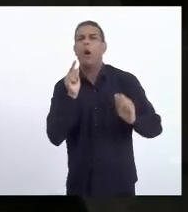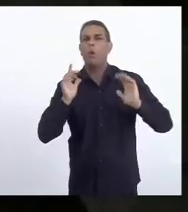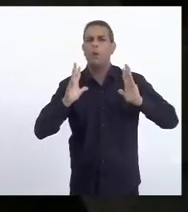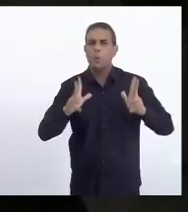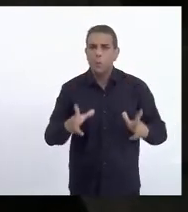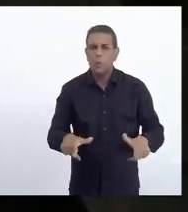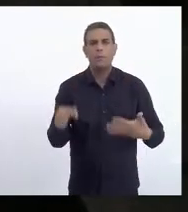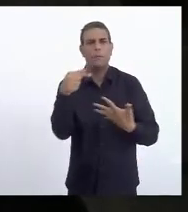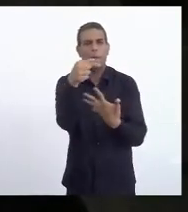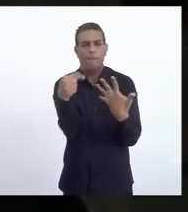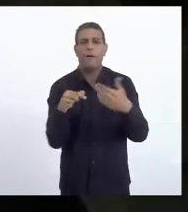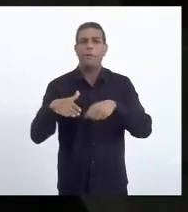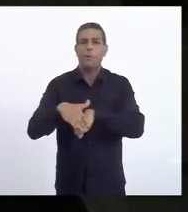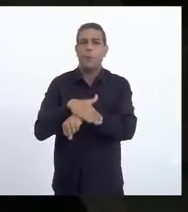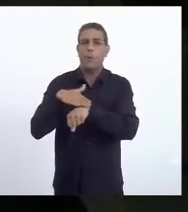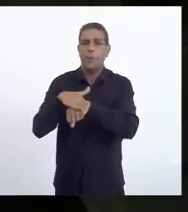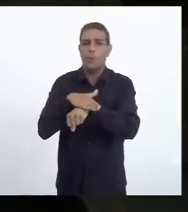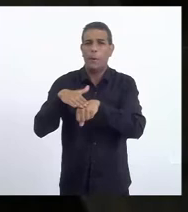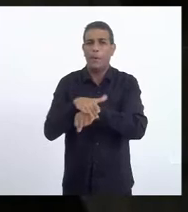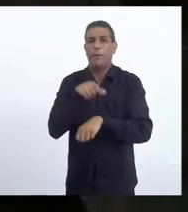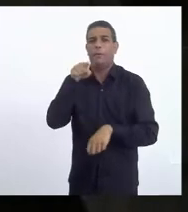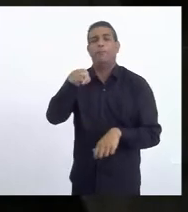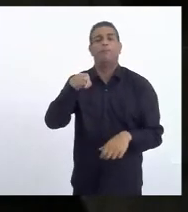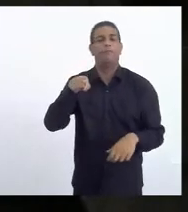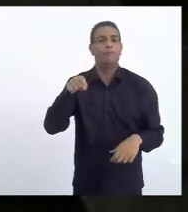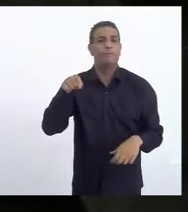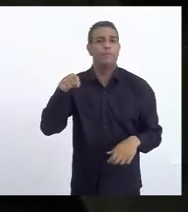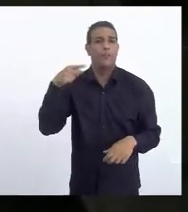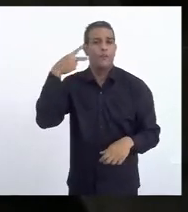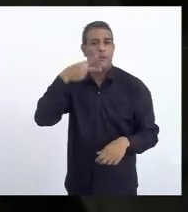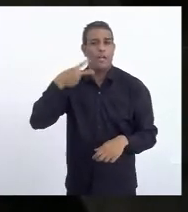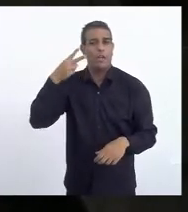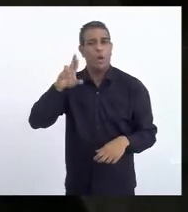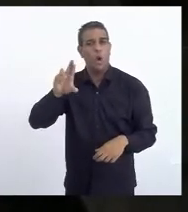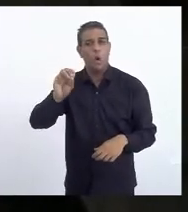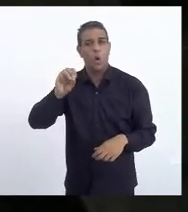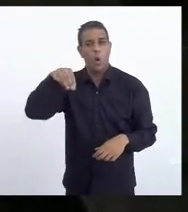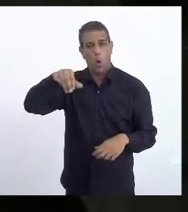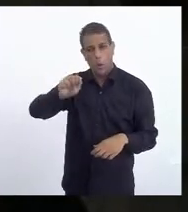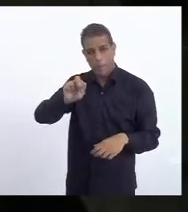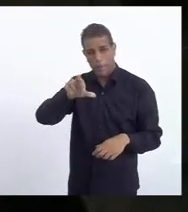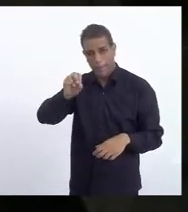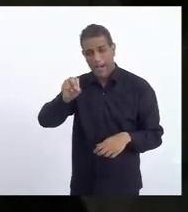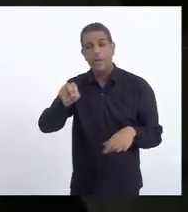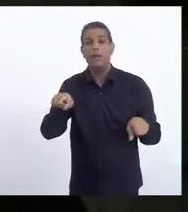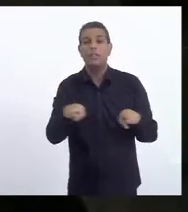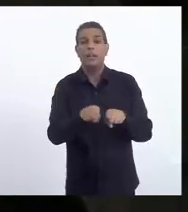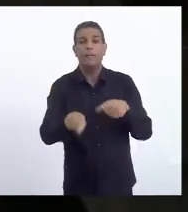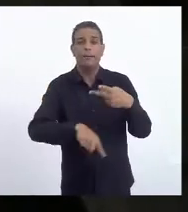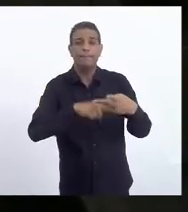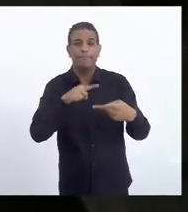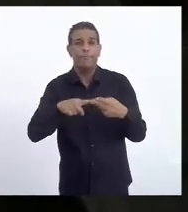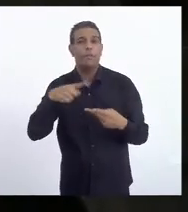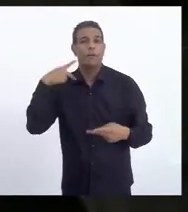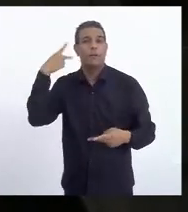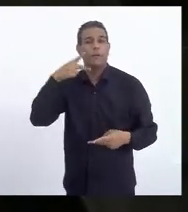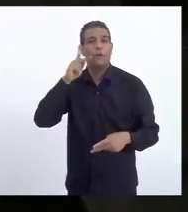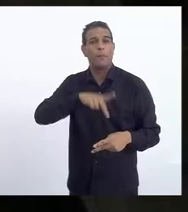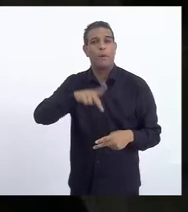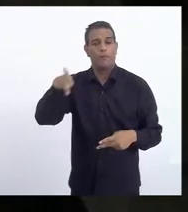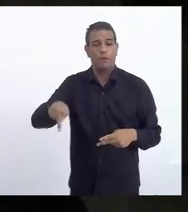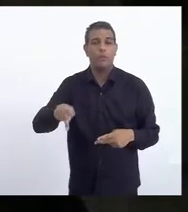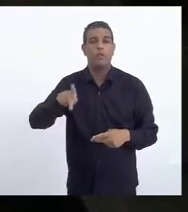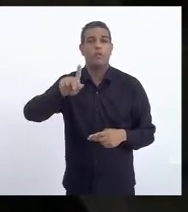eu comecei muito o governador Romário Régis e o governador Romário Régis e o vereador Professor